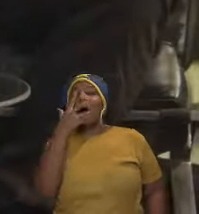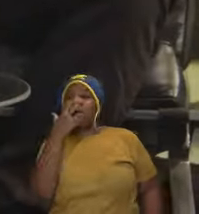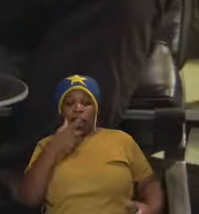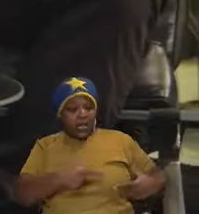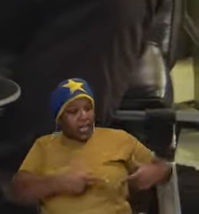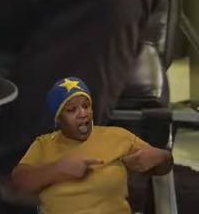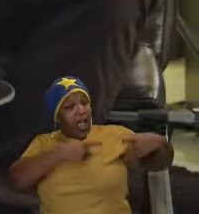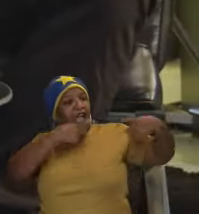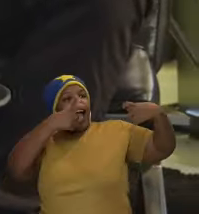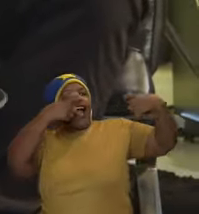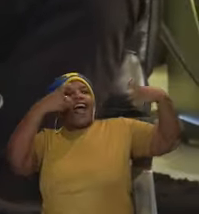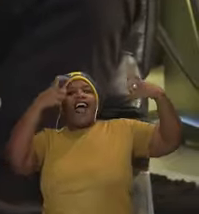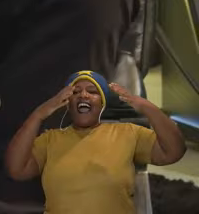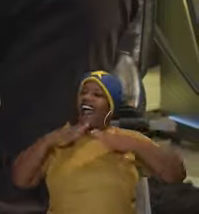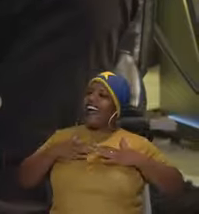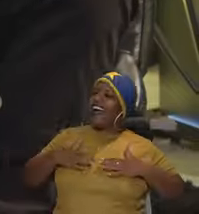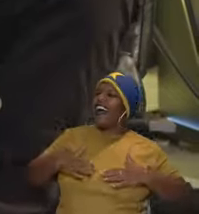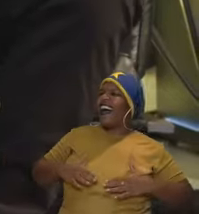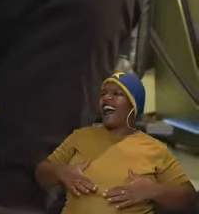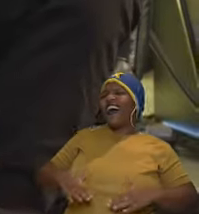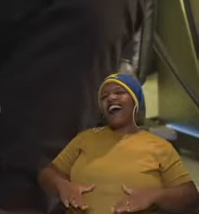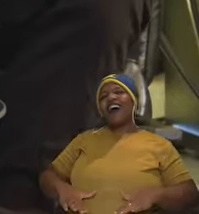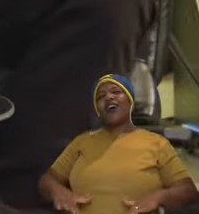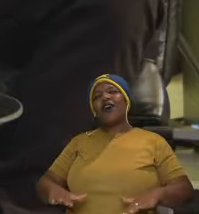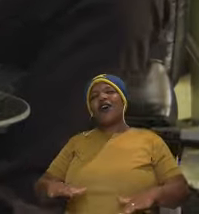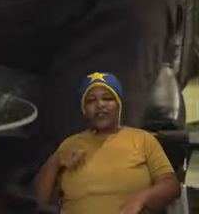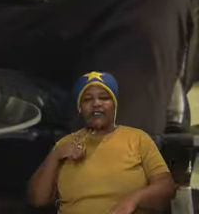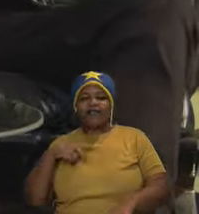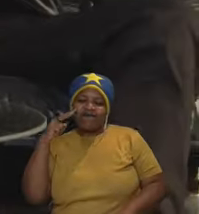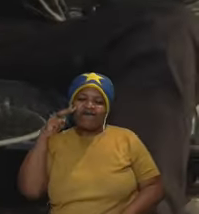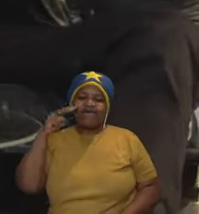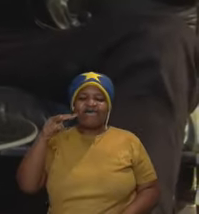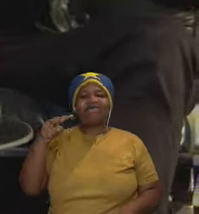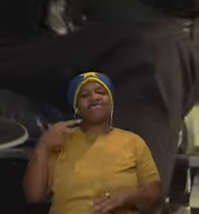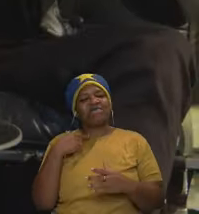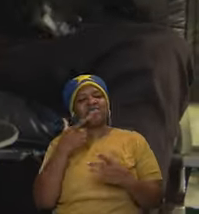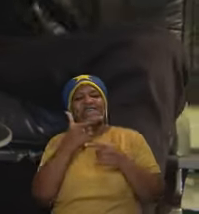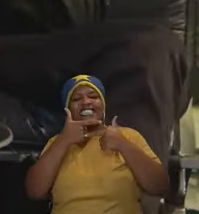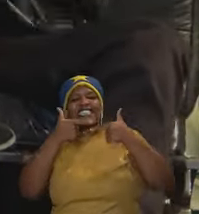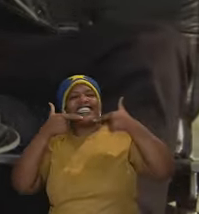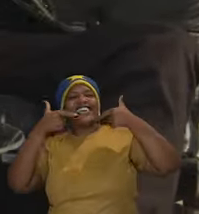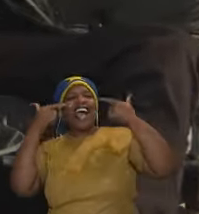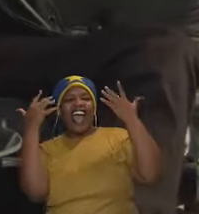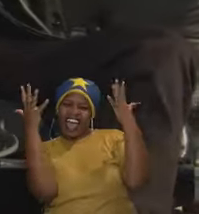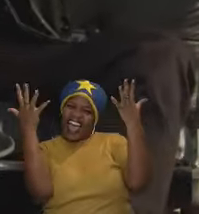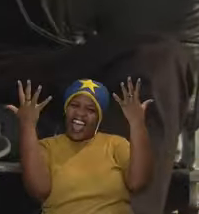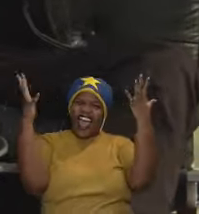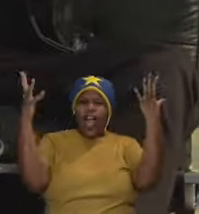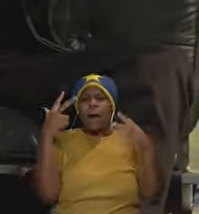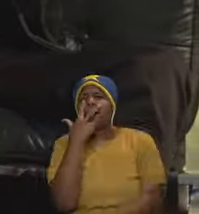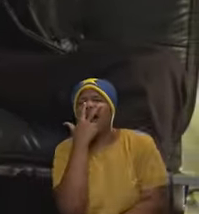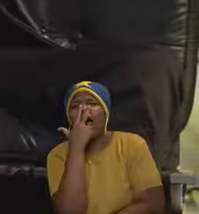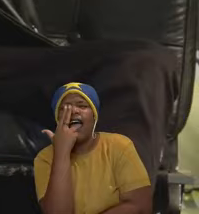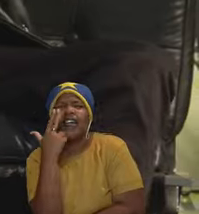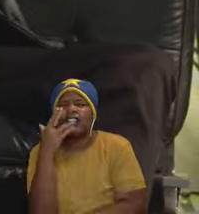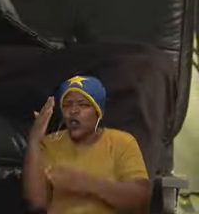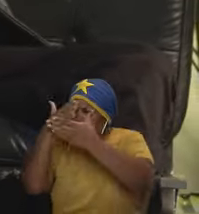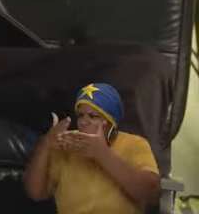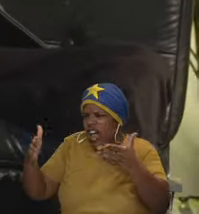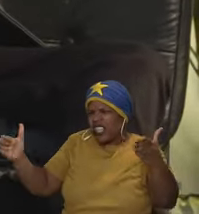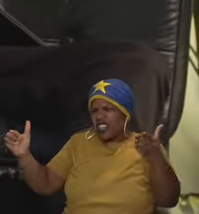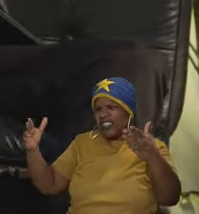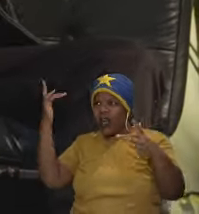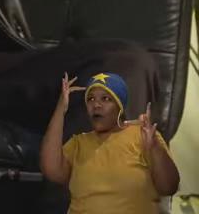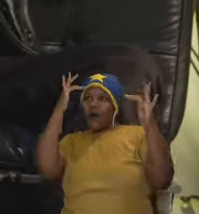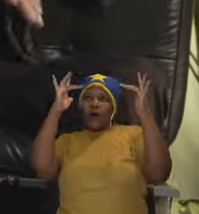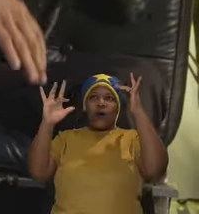que transmite calma e o sorriso simples que merece palmas. É tipo a divisão de